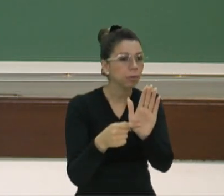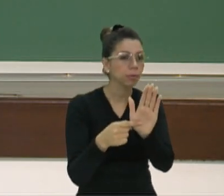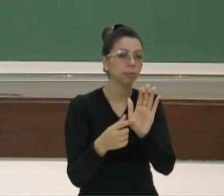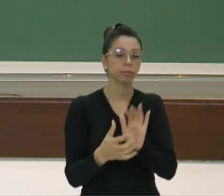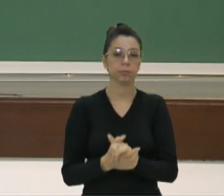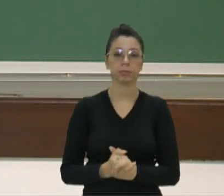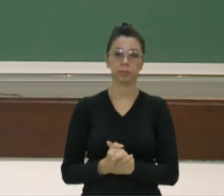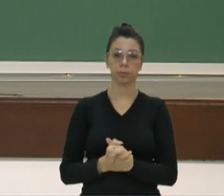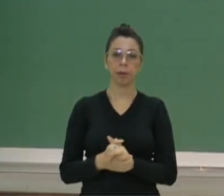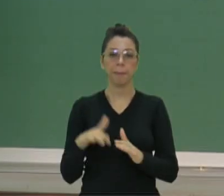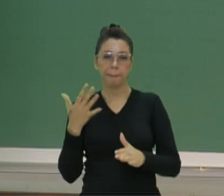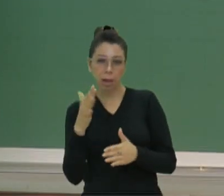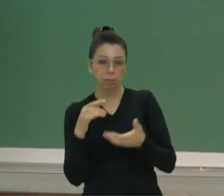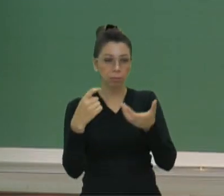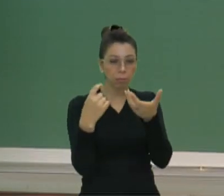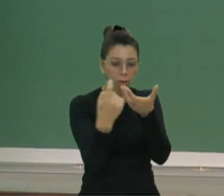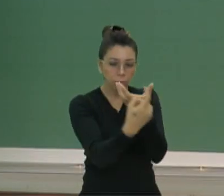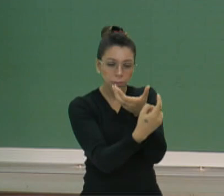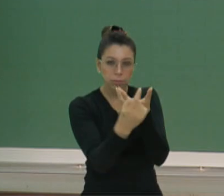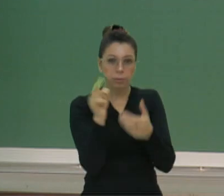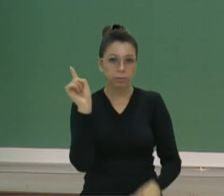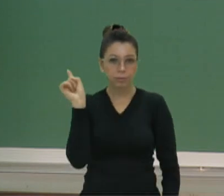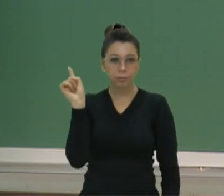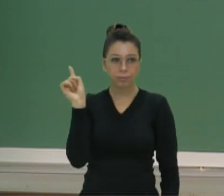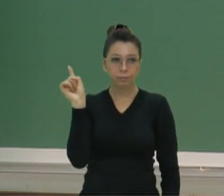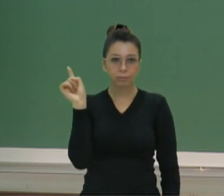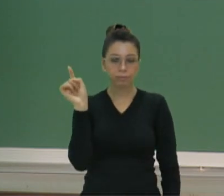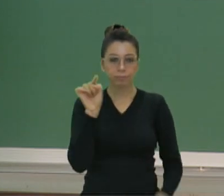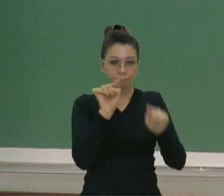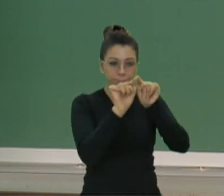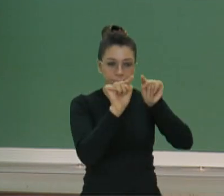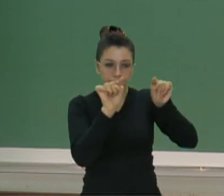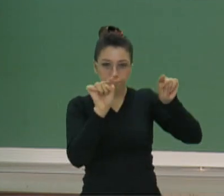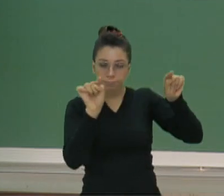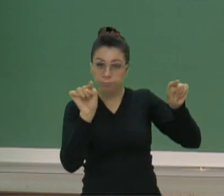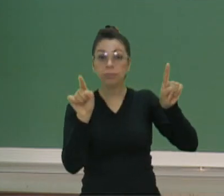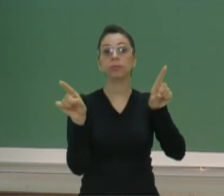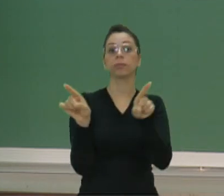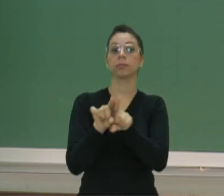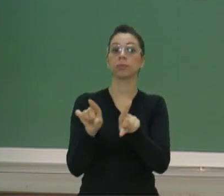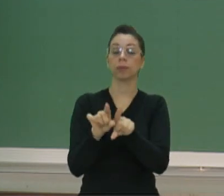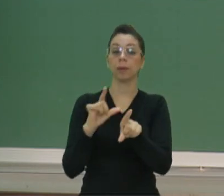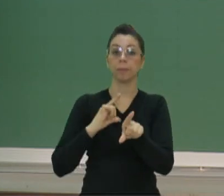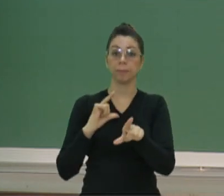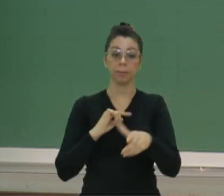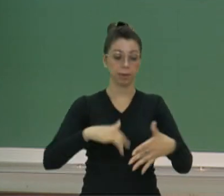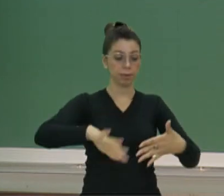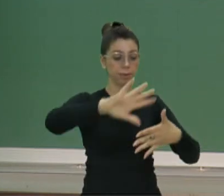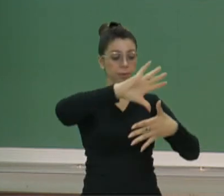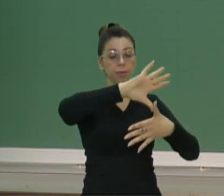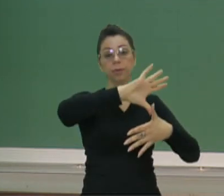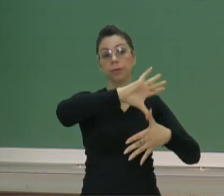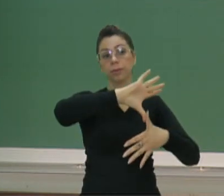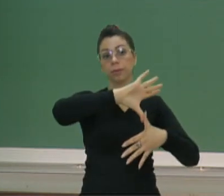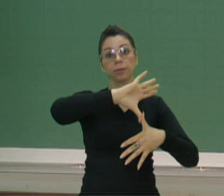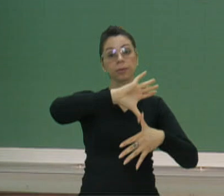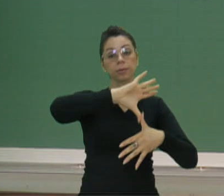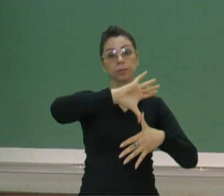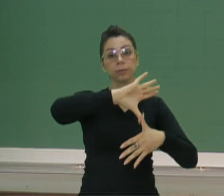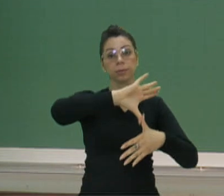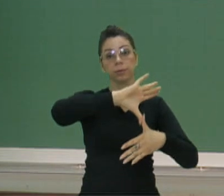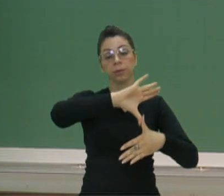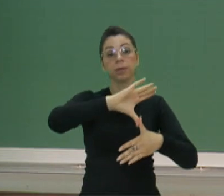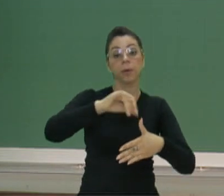passa. Ela passa exatamente aqui. Então, uma particularidade é que também no continente americano, a maior